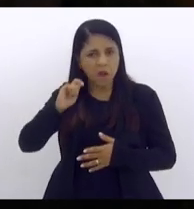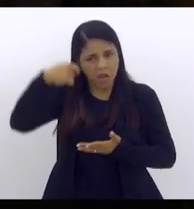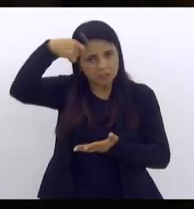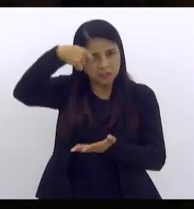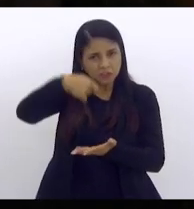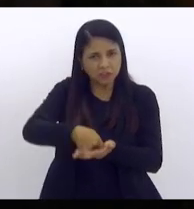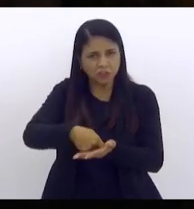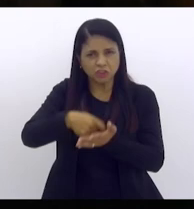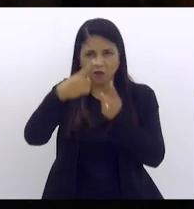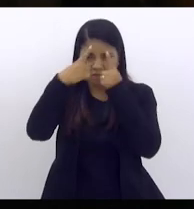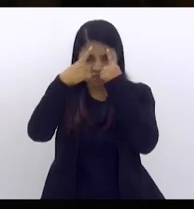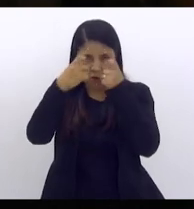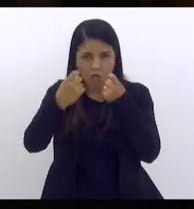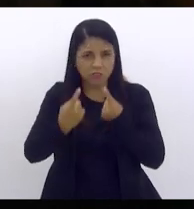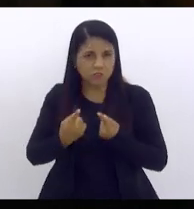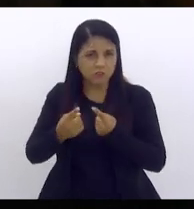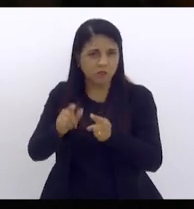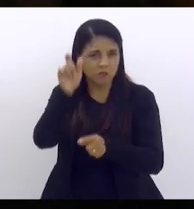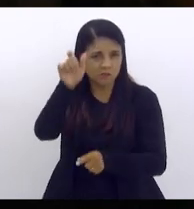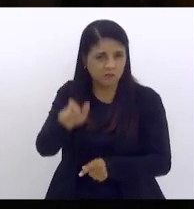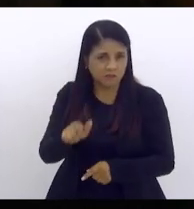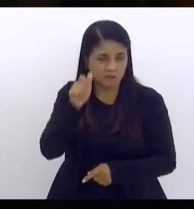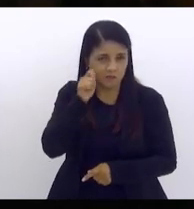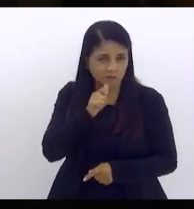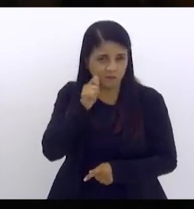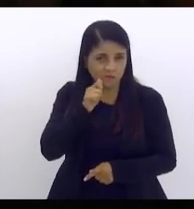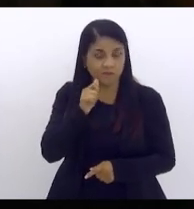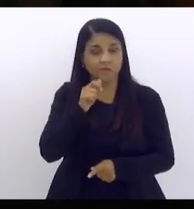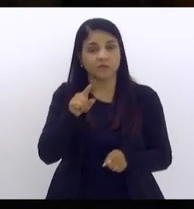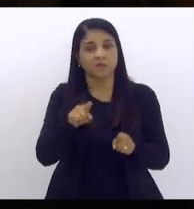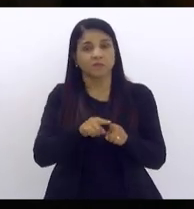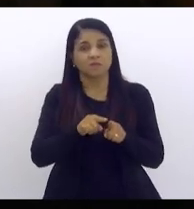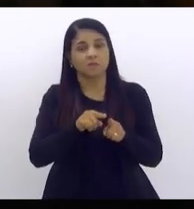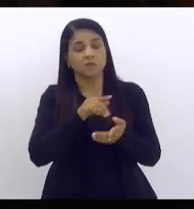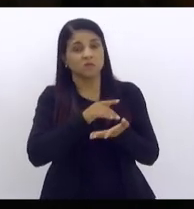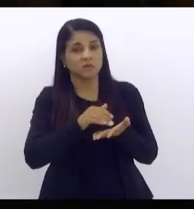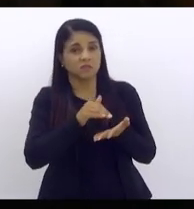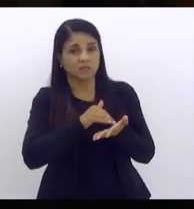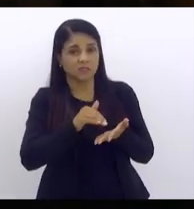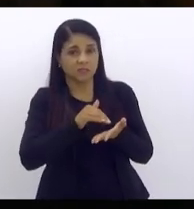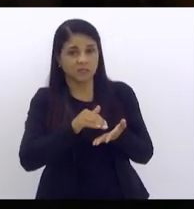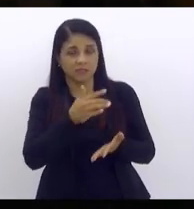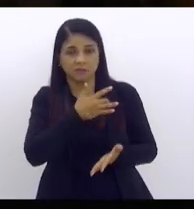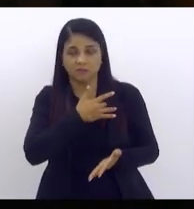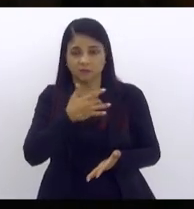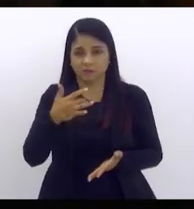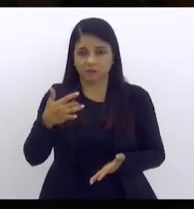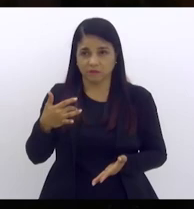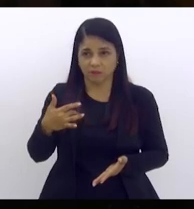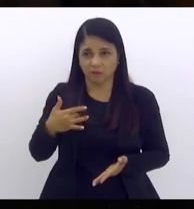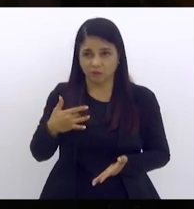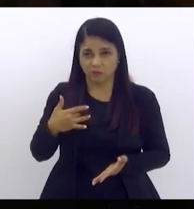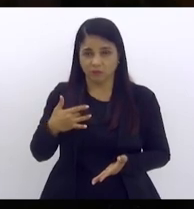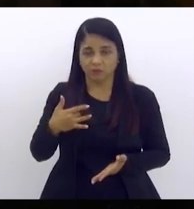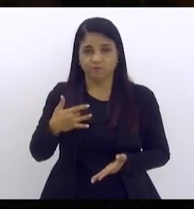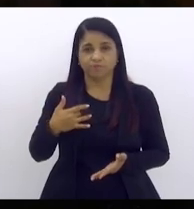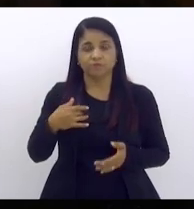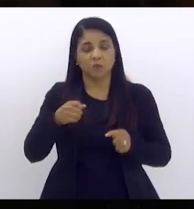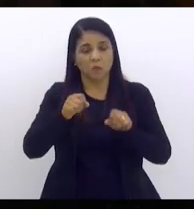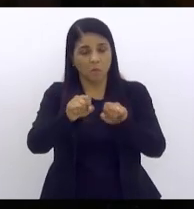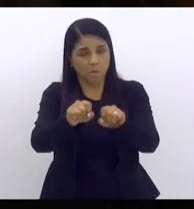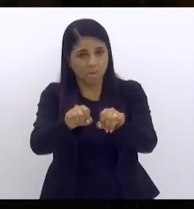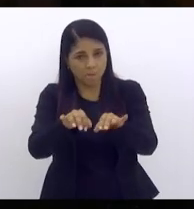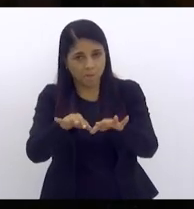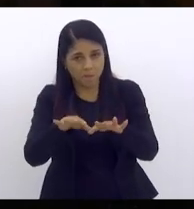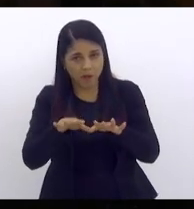citando o seu secretário de Saúde e o parlamento